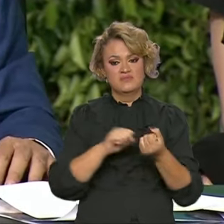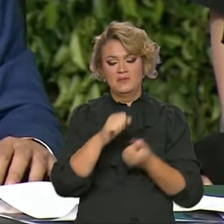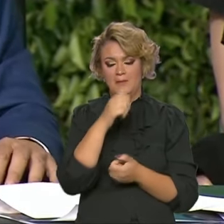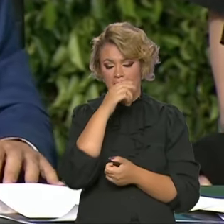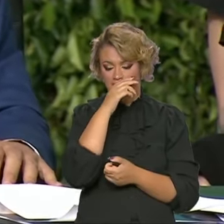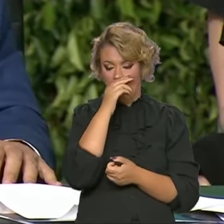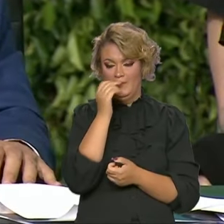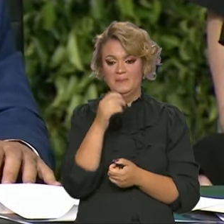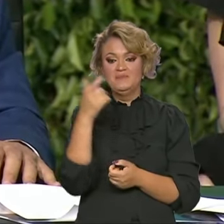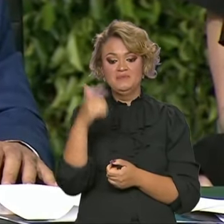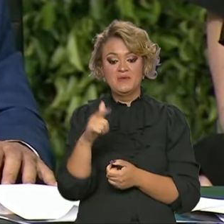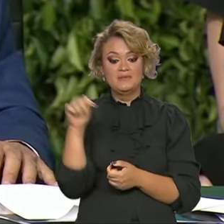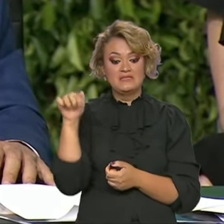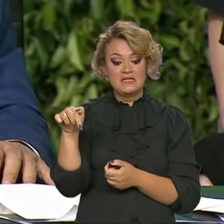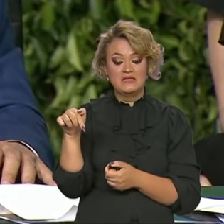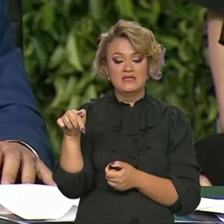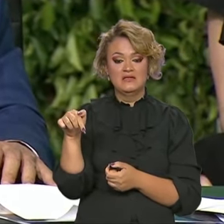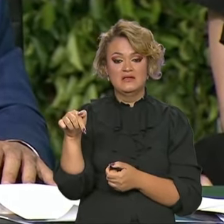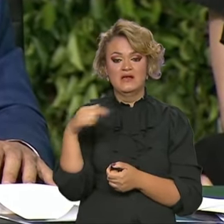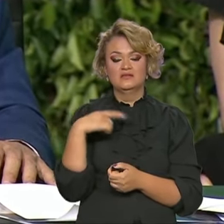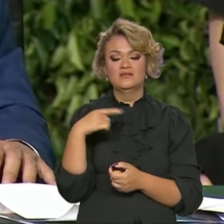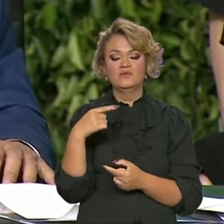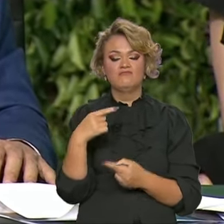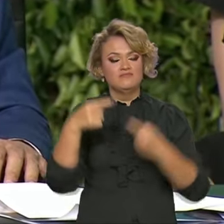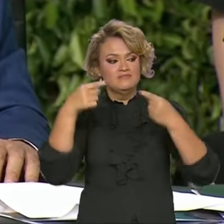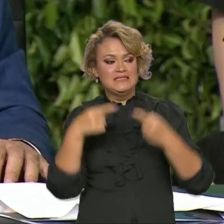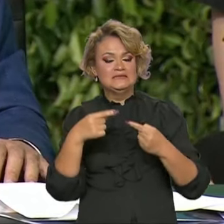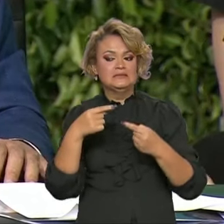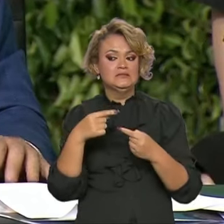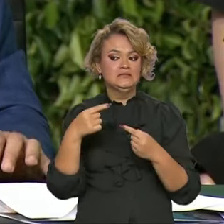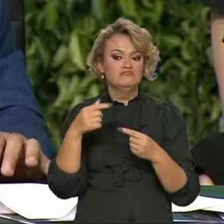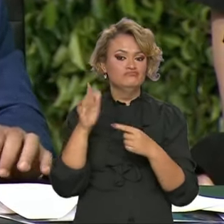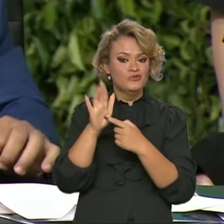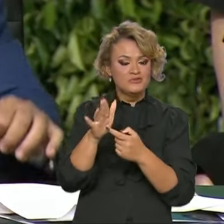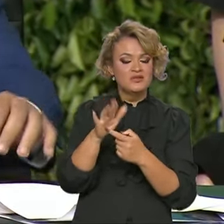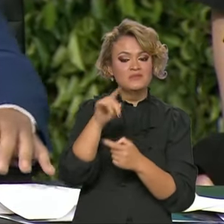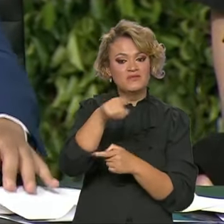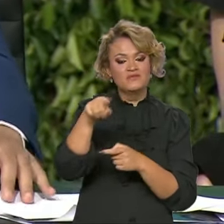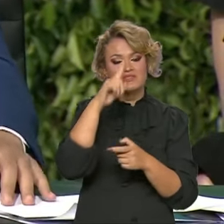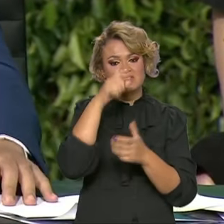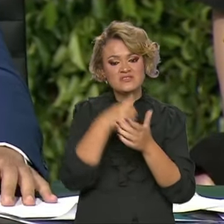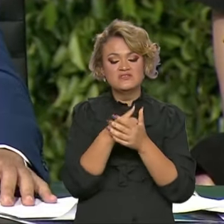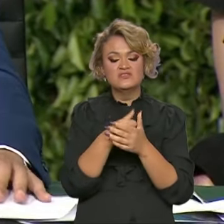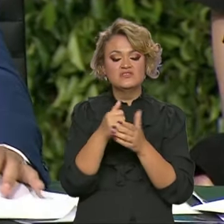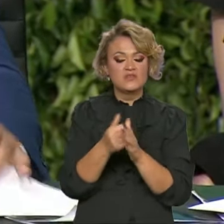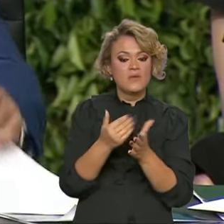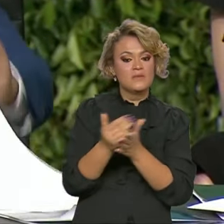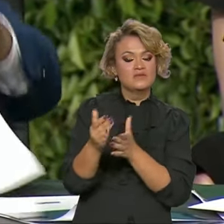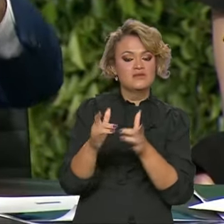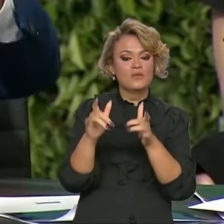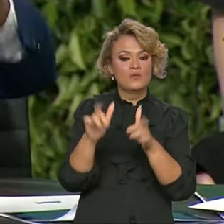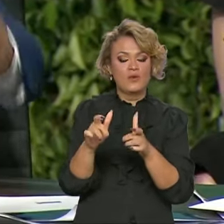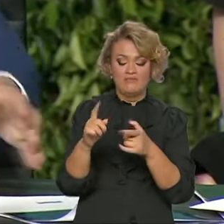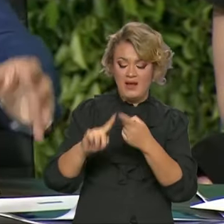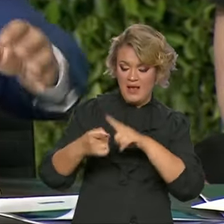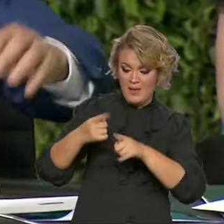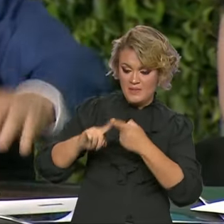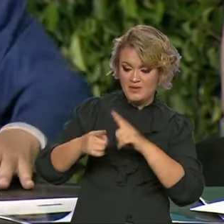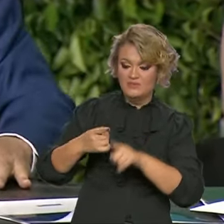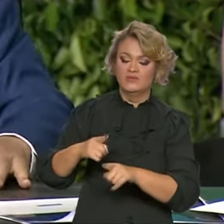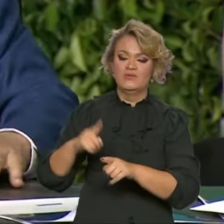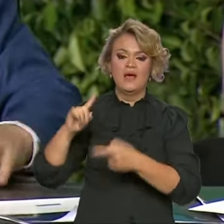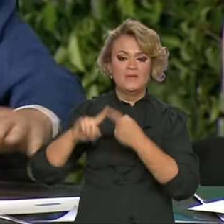Temos aqui um pleito para que Vossas Excelências determinem a abertura de espaço de negociação